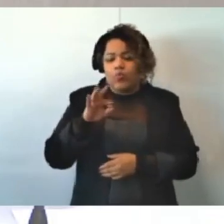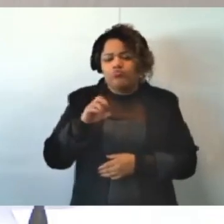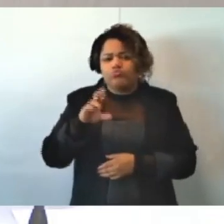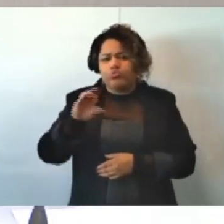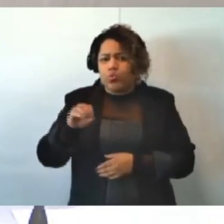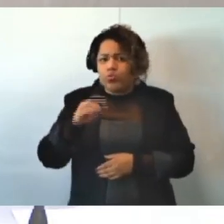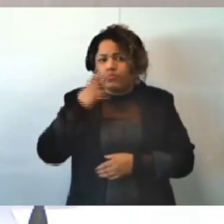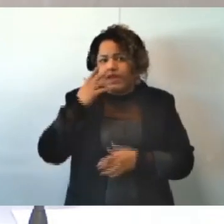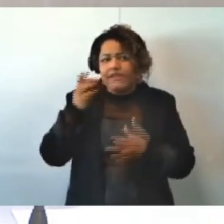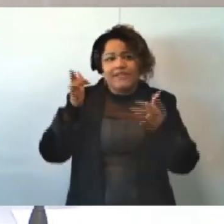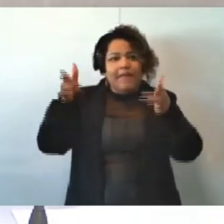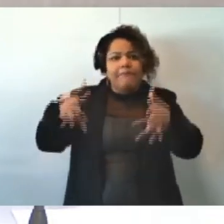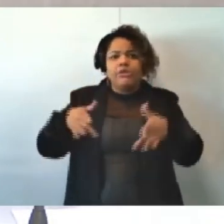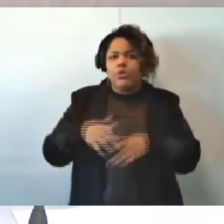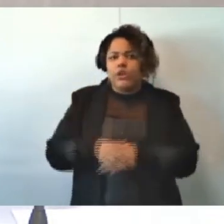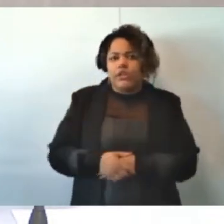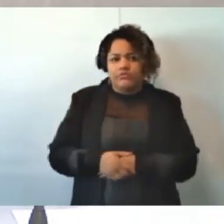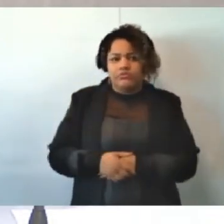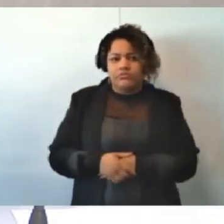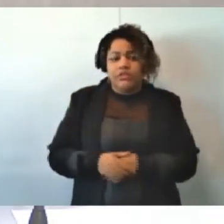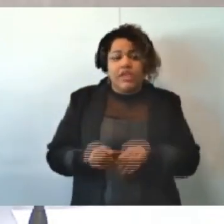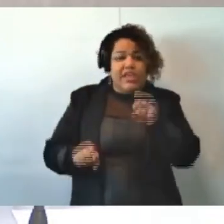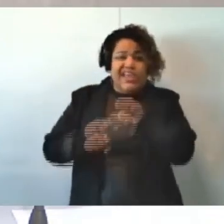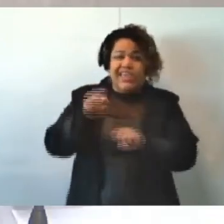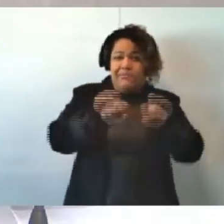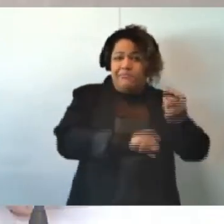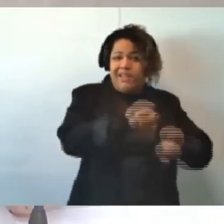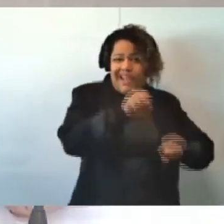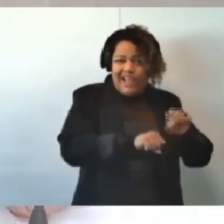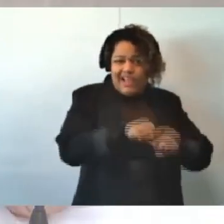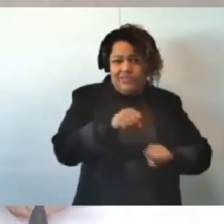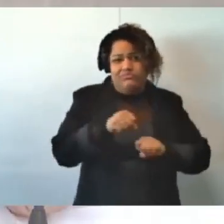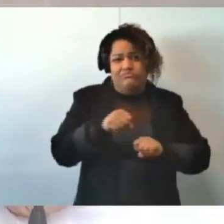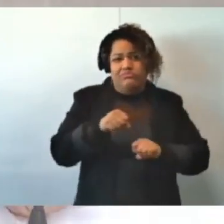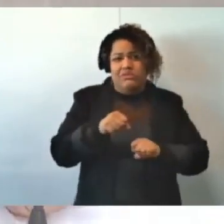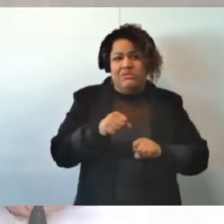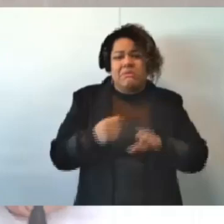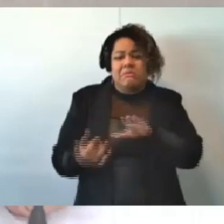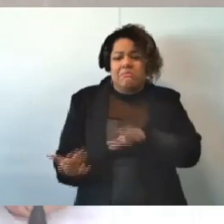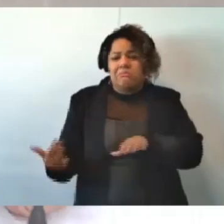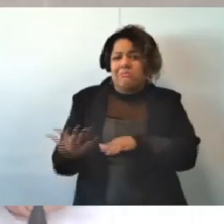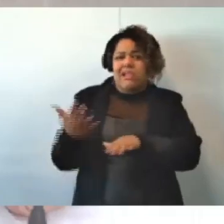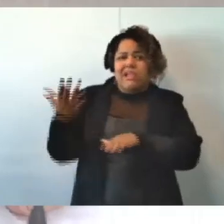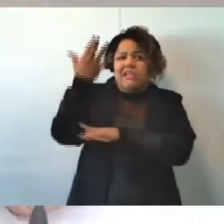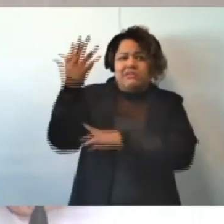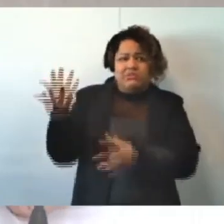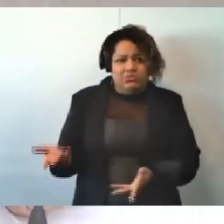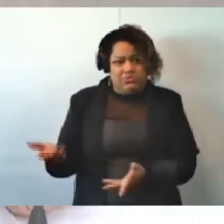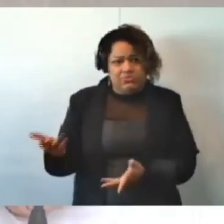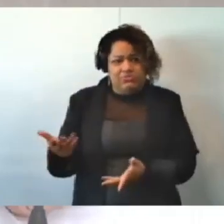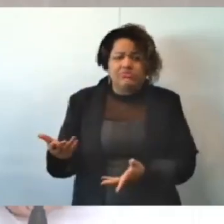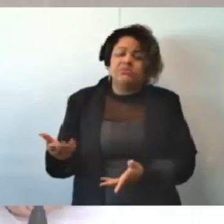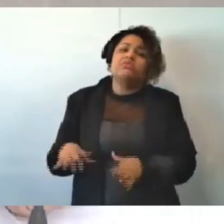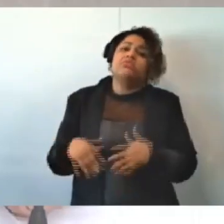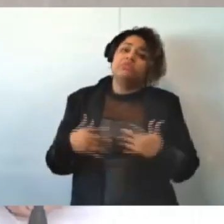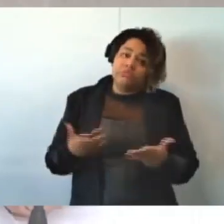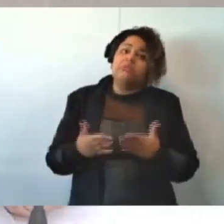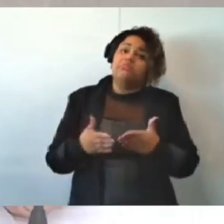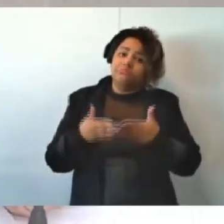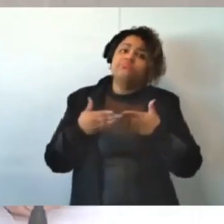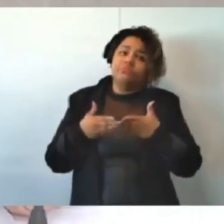de mato, destruído. Então, por favor, queremos revitalização, sim. Precisamos de